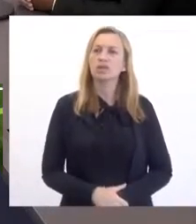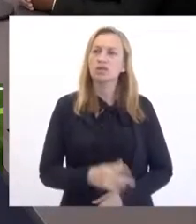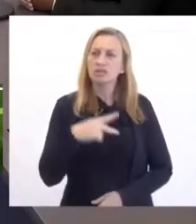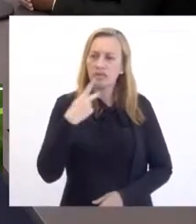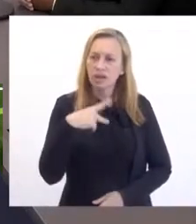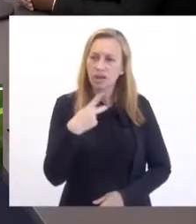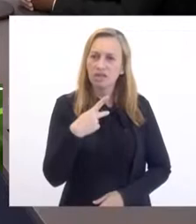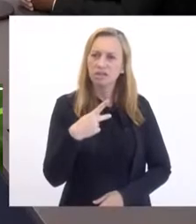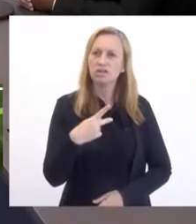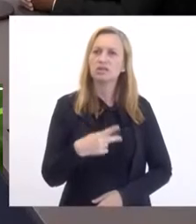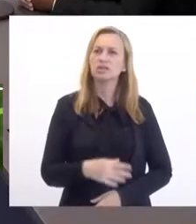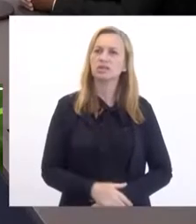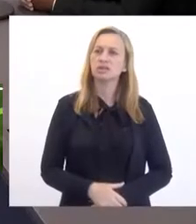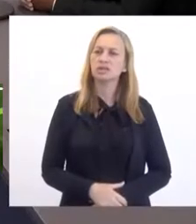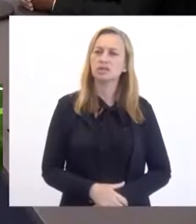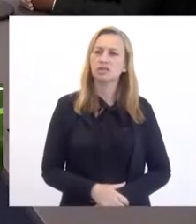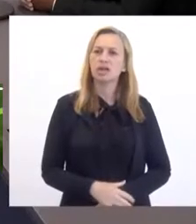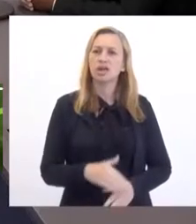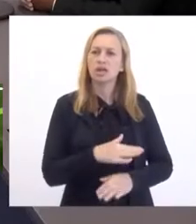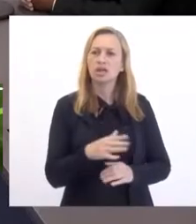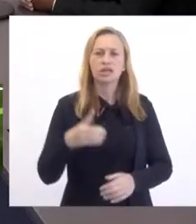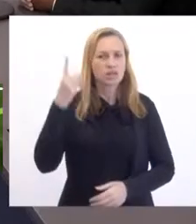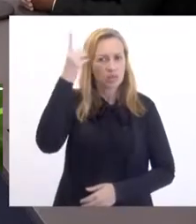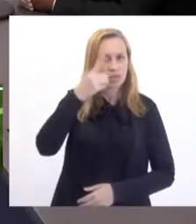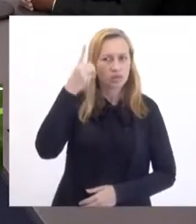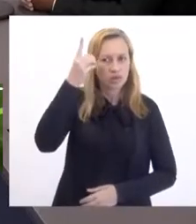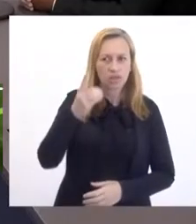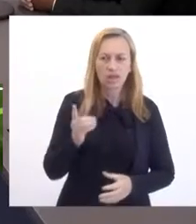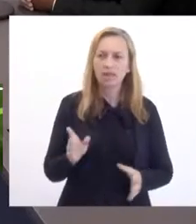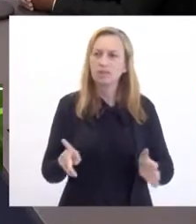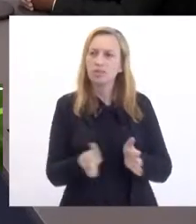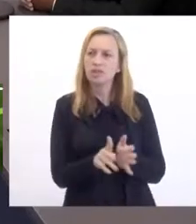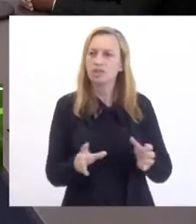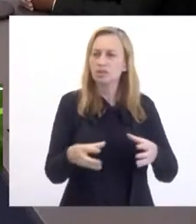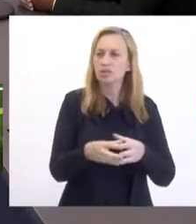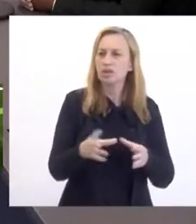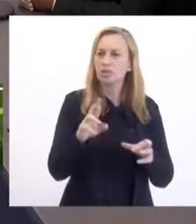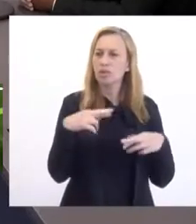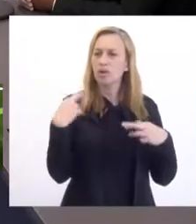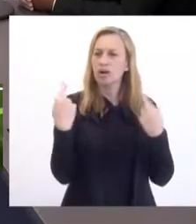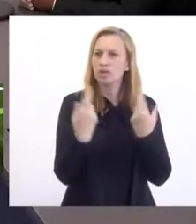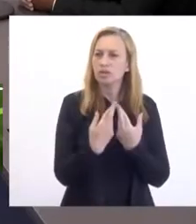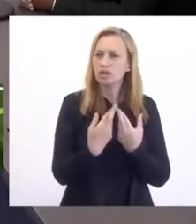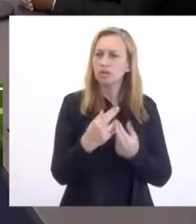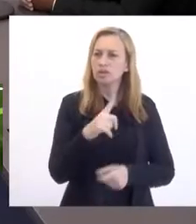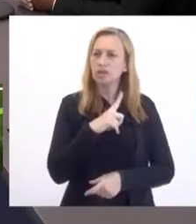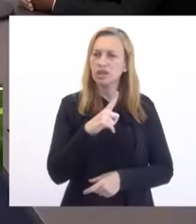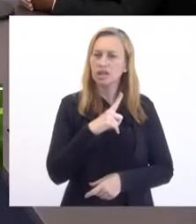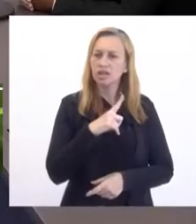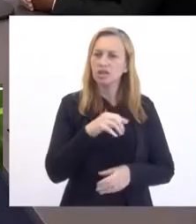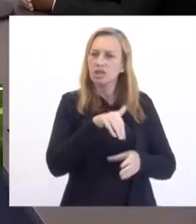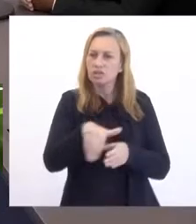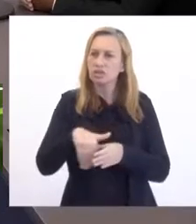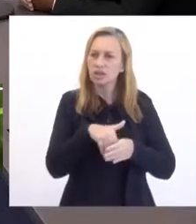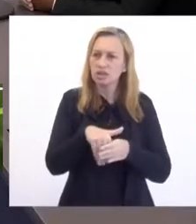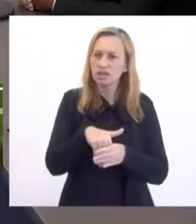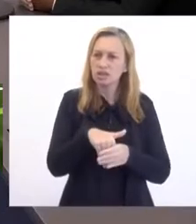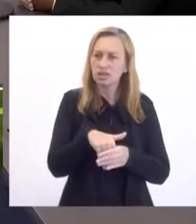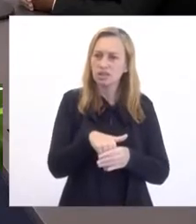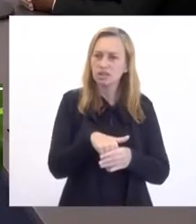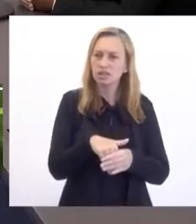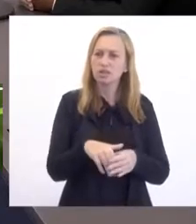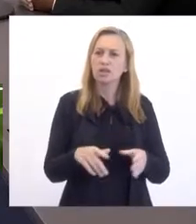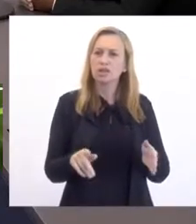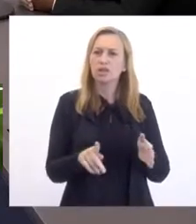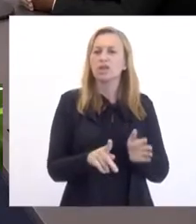reafirmando a convocação dos senhores deputados, membros dessa comissão, para a reunião em ato a seguir, com finalidade de discussão e votação dos pareceres emitidos em prestação de